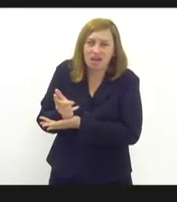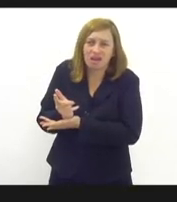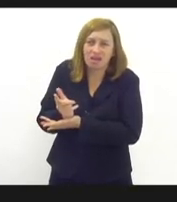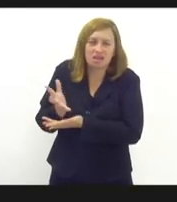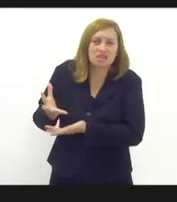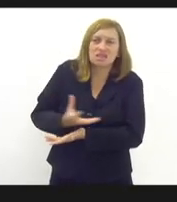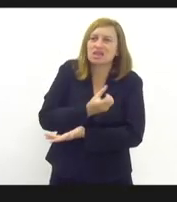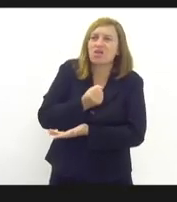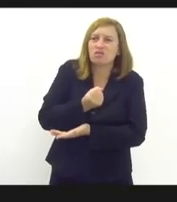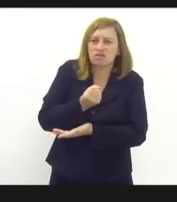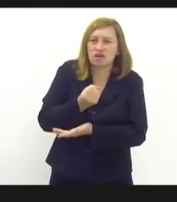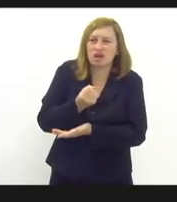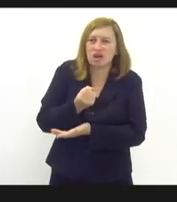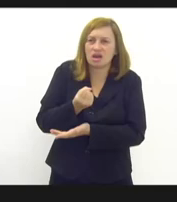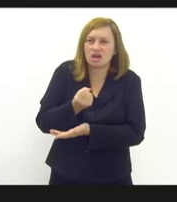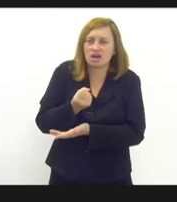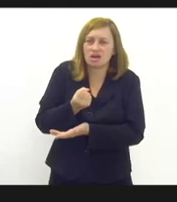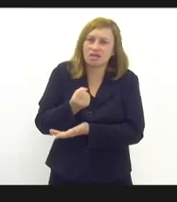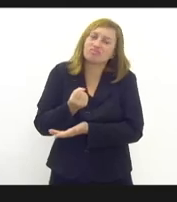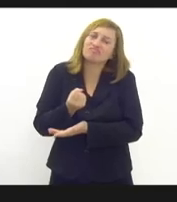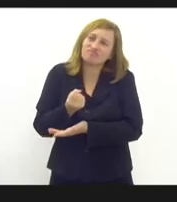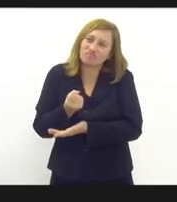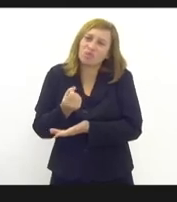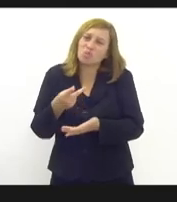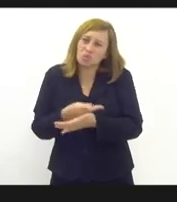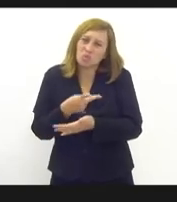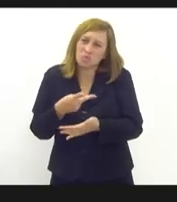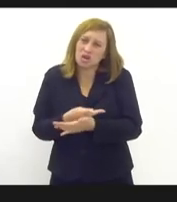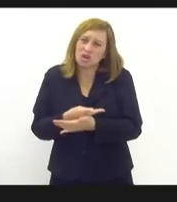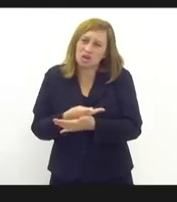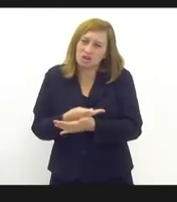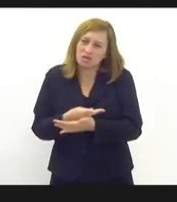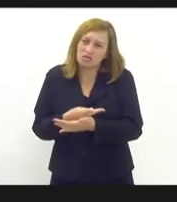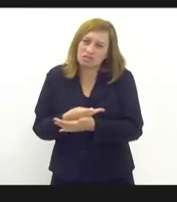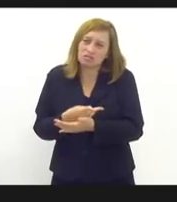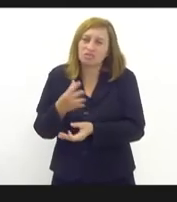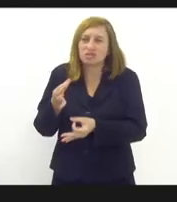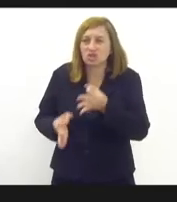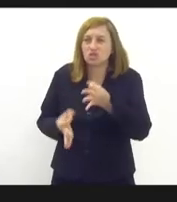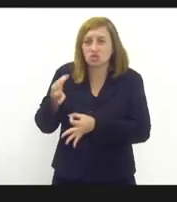recuperar o mal que foi feito, e isso está claro.